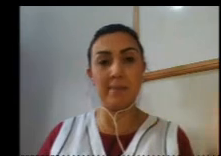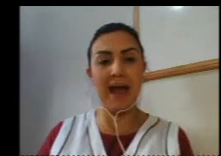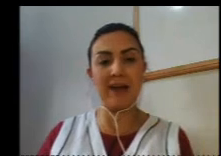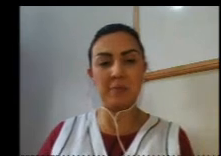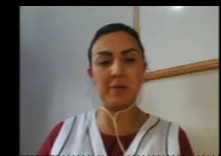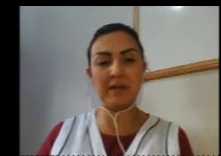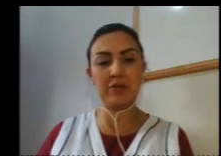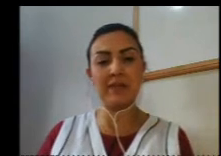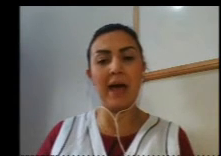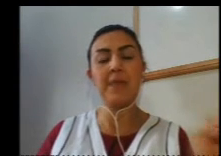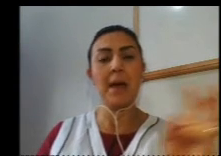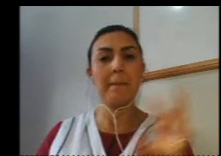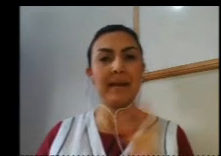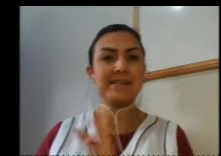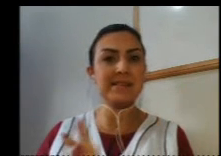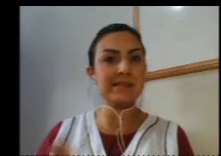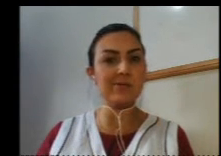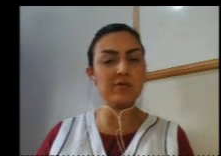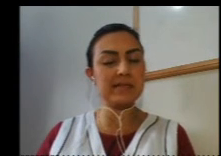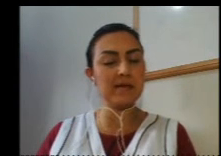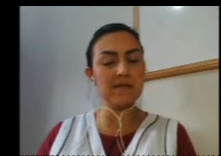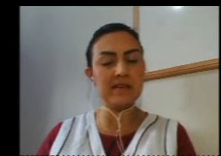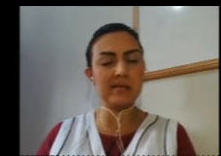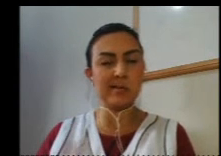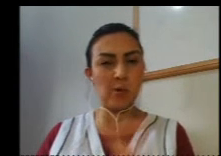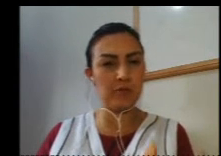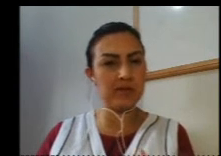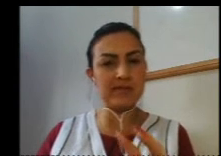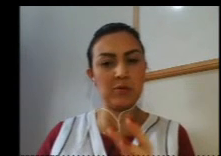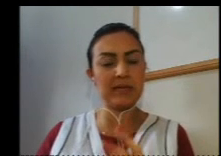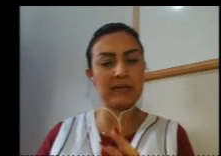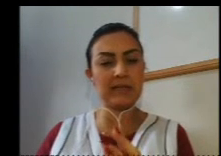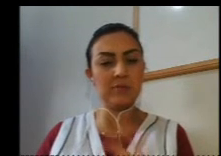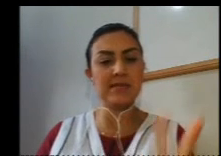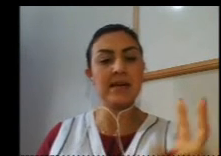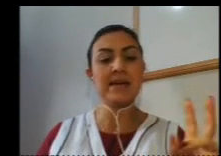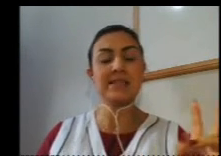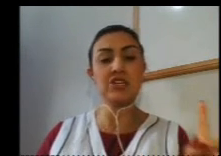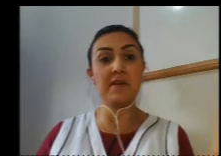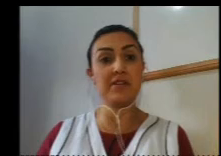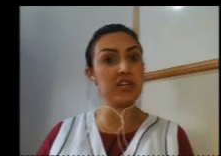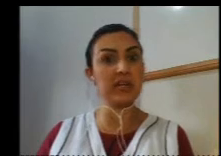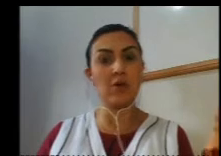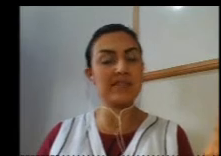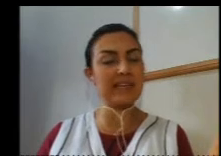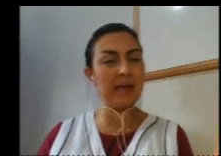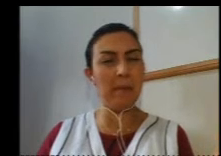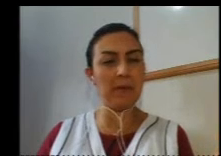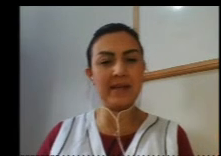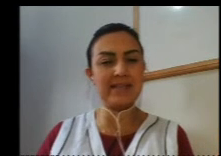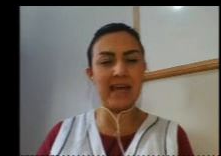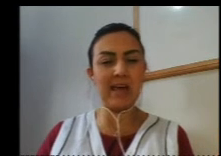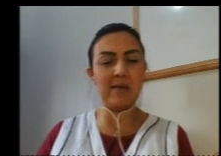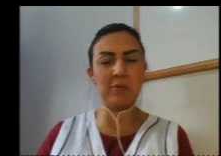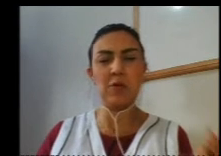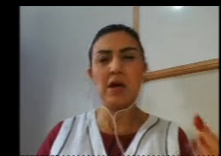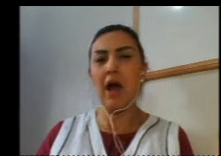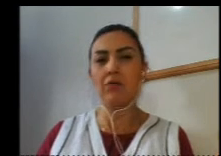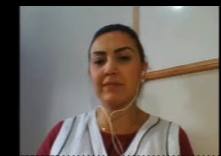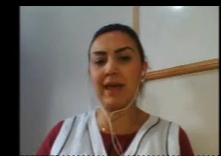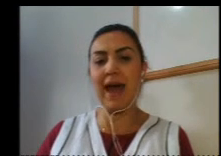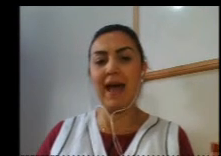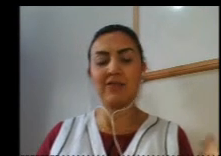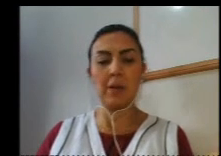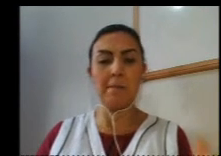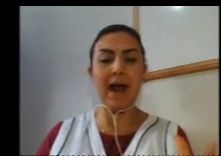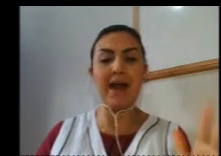né? Trabalho primeiro, tá? Prestação de serviços, como nós estudamos. Se divertir indo ao cinema, por exemplo, a